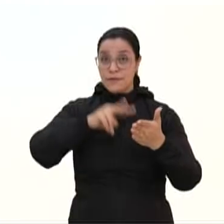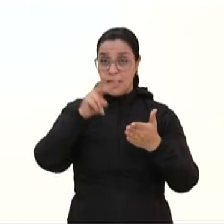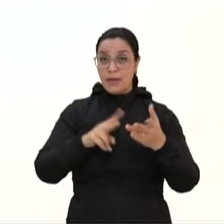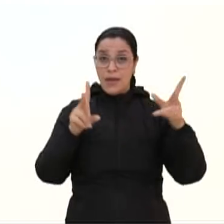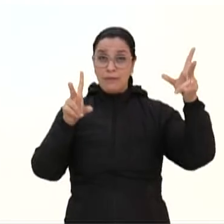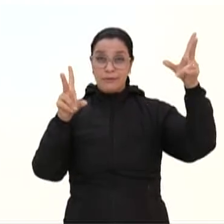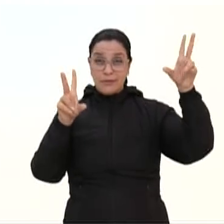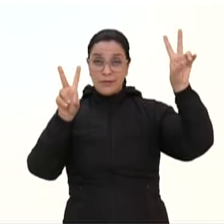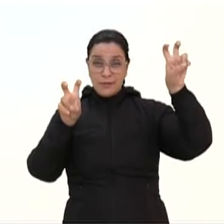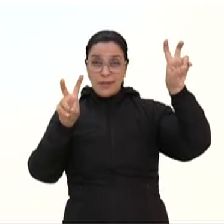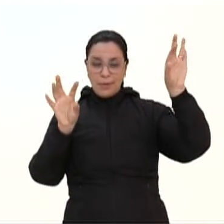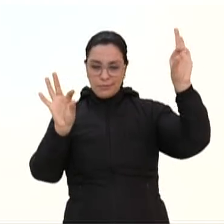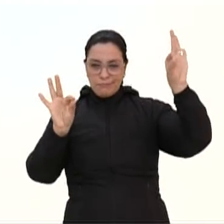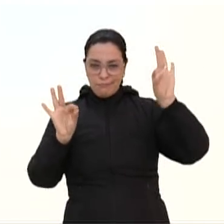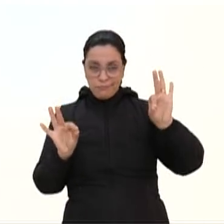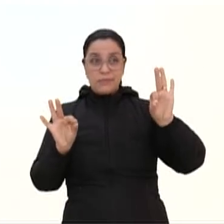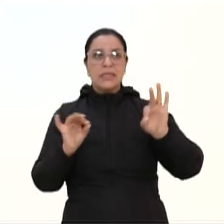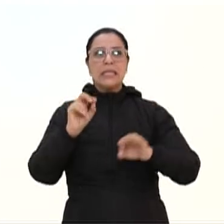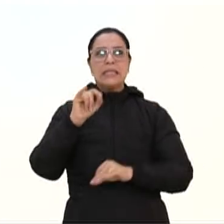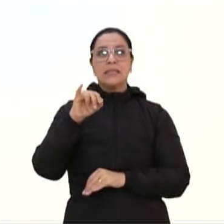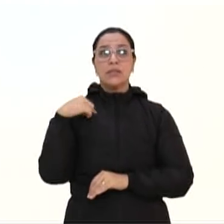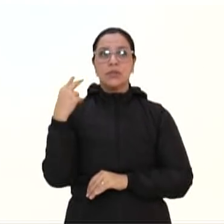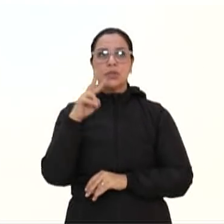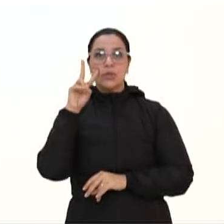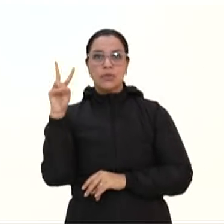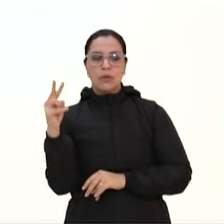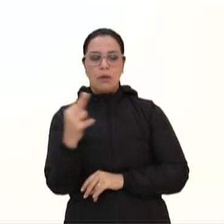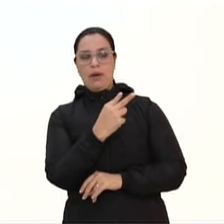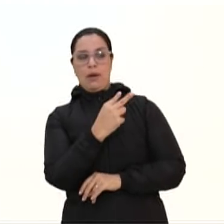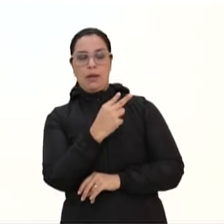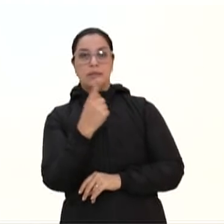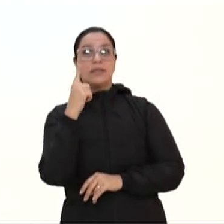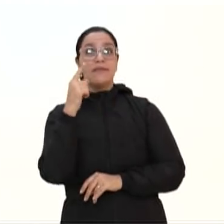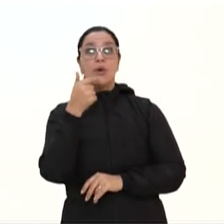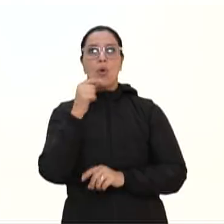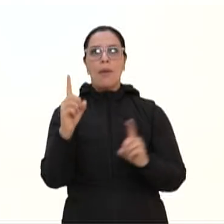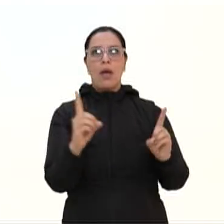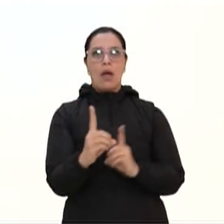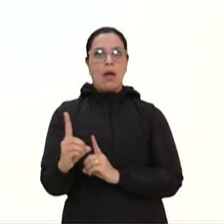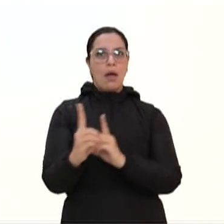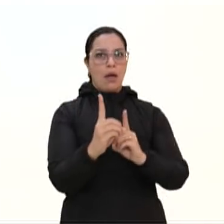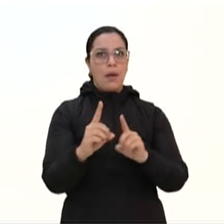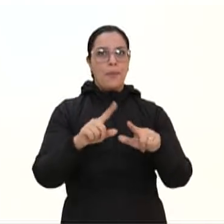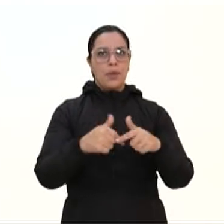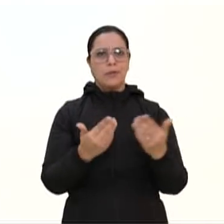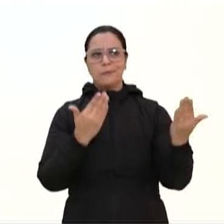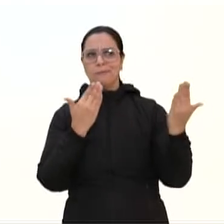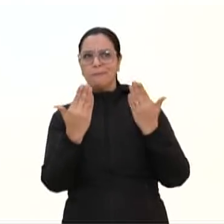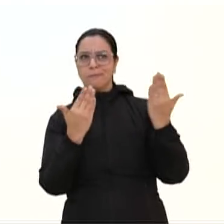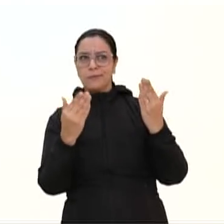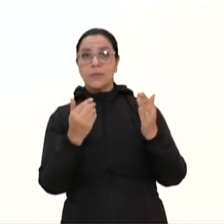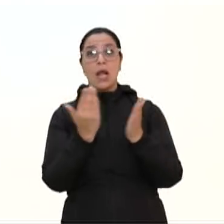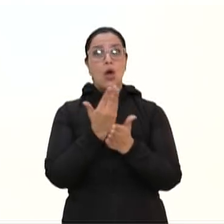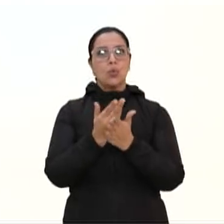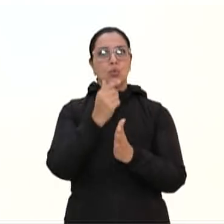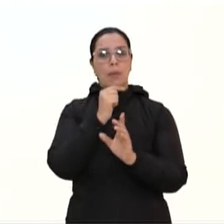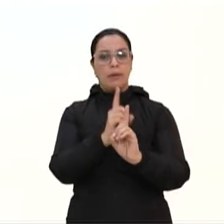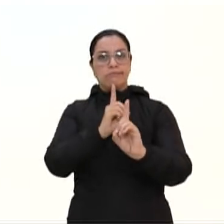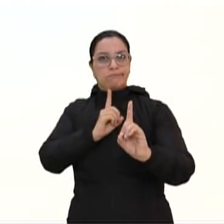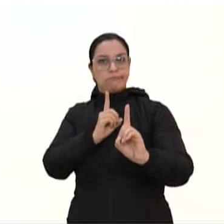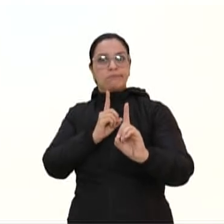Vamos lá, continuação da nossa aula. Nós temos aqui um quiz, e nós vamos fazer